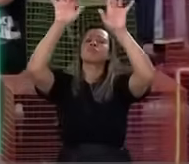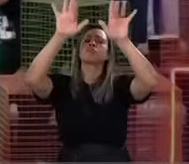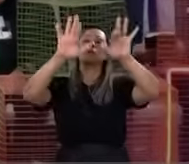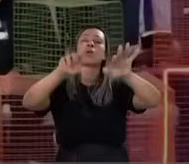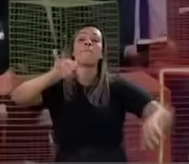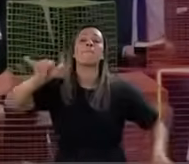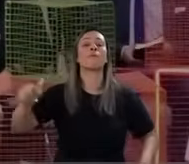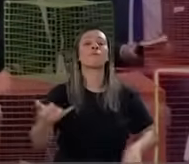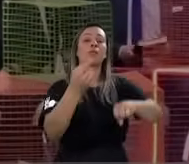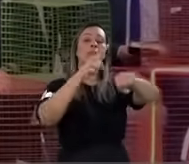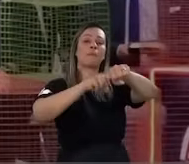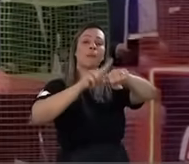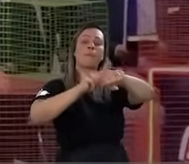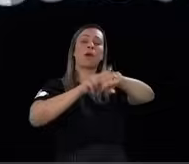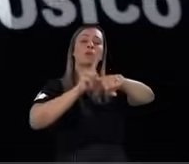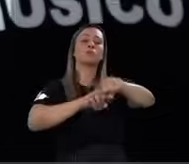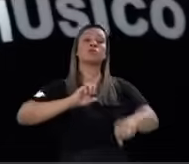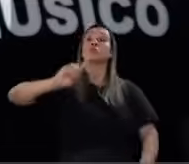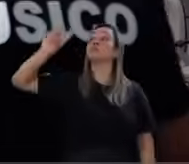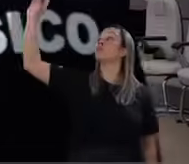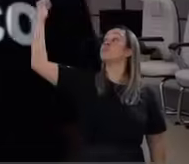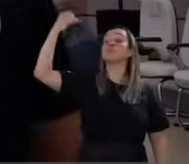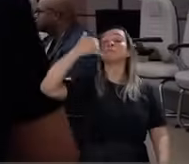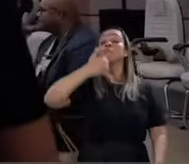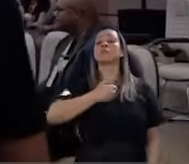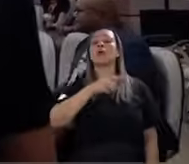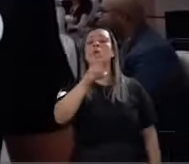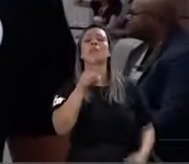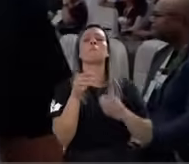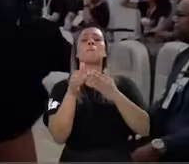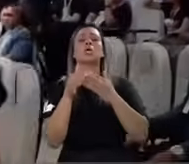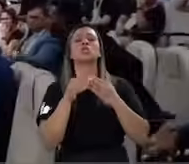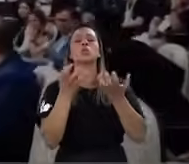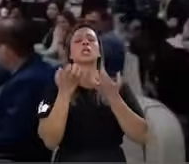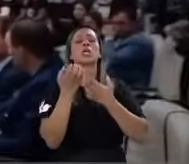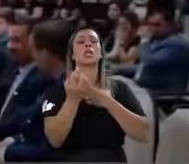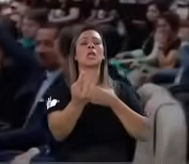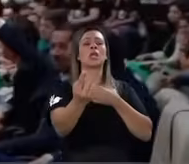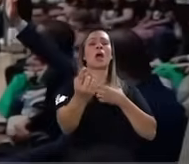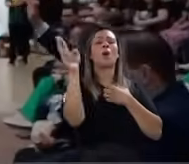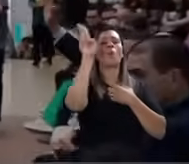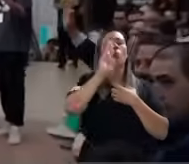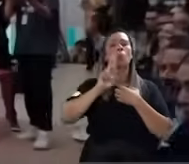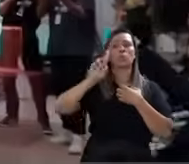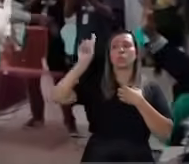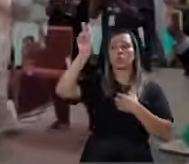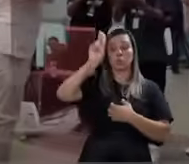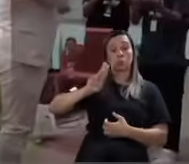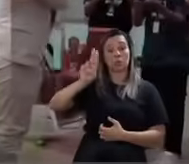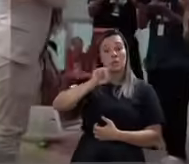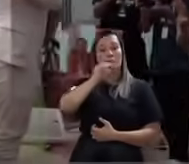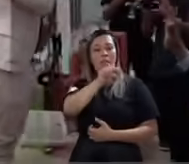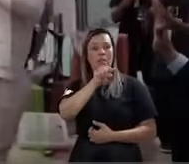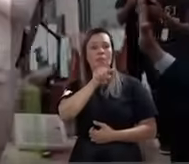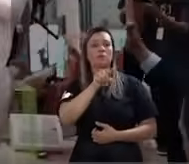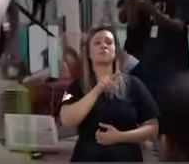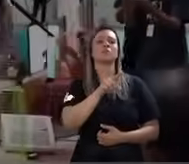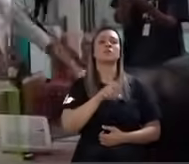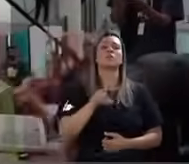abraço esse adolescente, Deus falou, eu ouvi o pedido dele. Ele pediu pra ser usado. Então enquanto esta